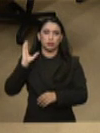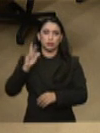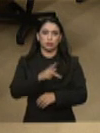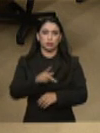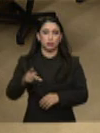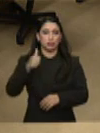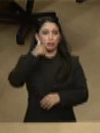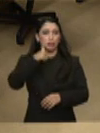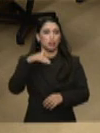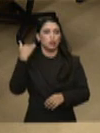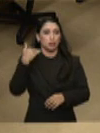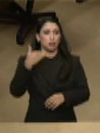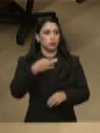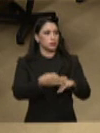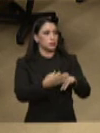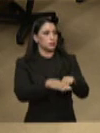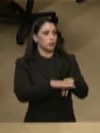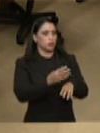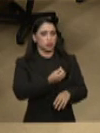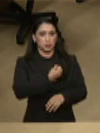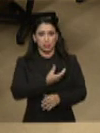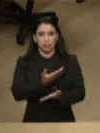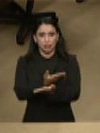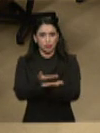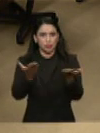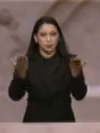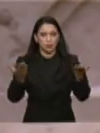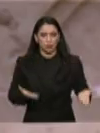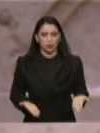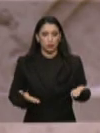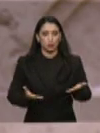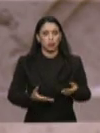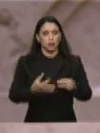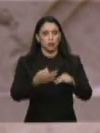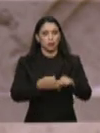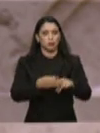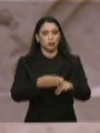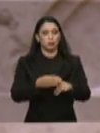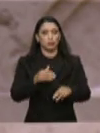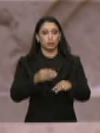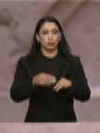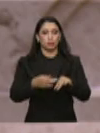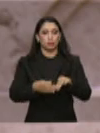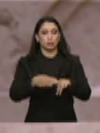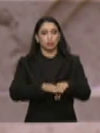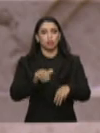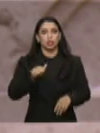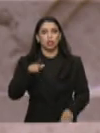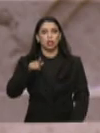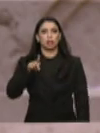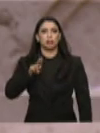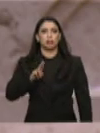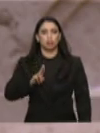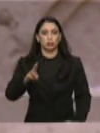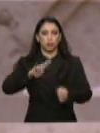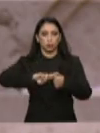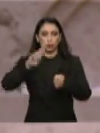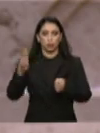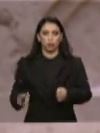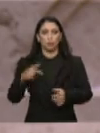Carmen Lúcia, os senhores ministros presentes, o ministro Jorge Messias, da AGU, os senhores advogados e advogadas